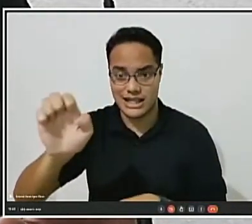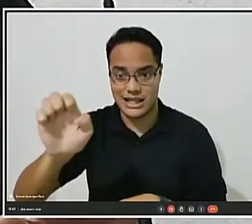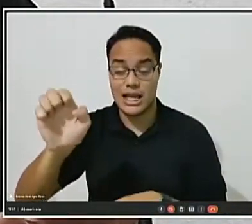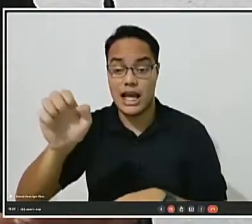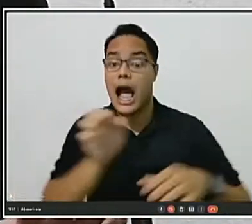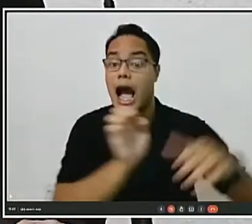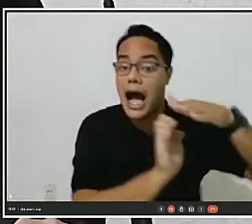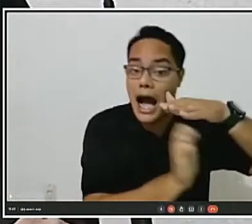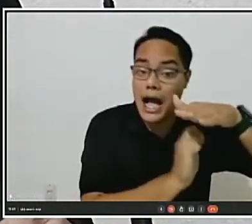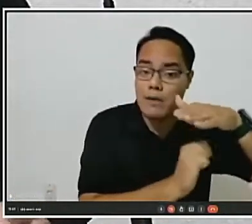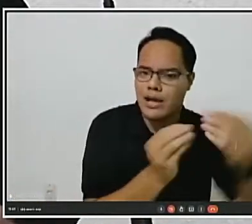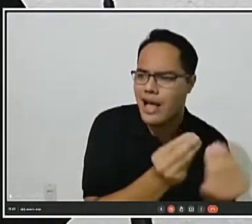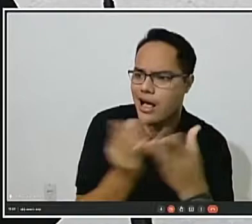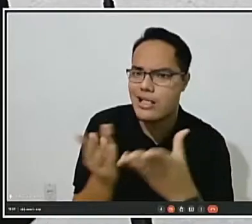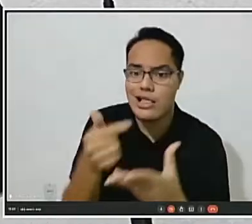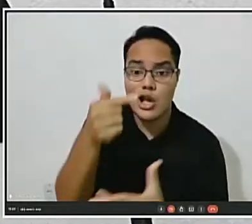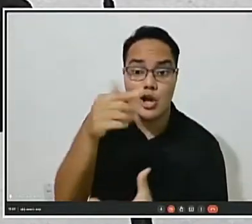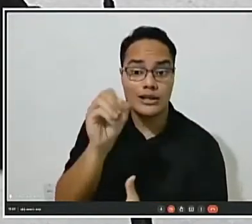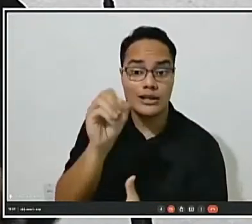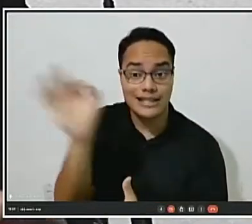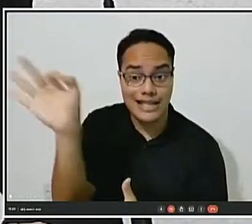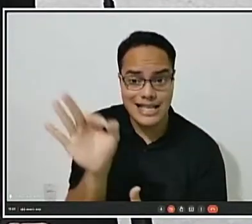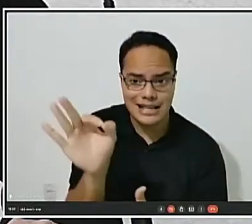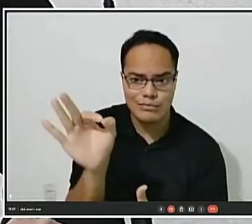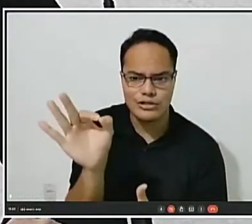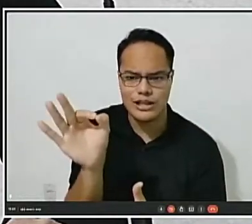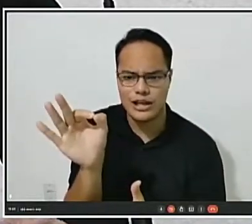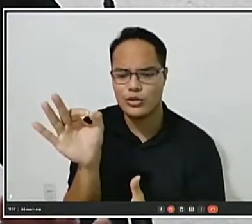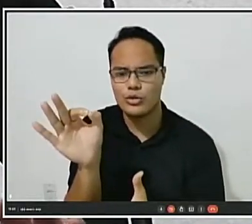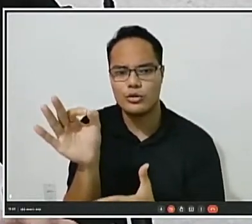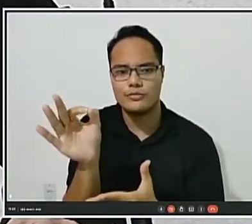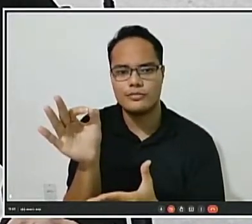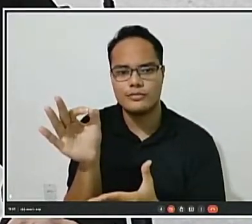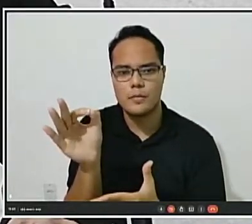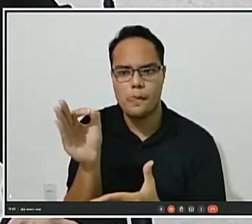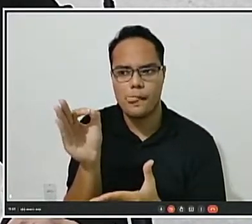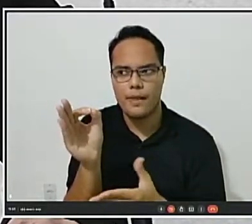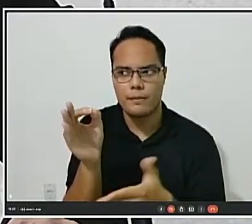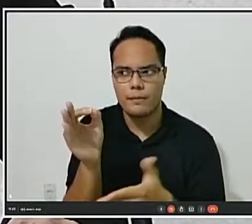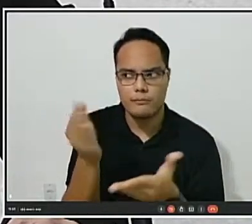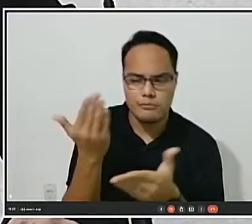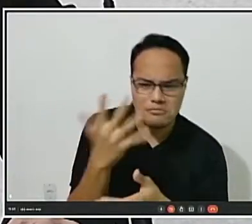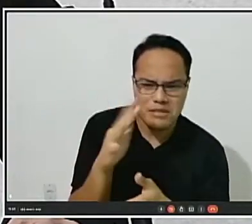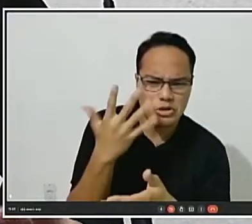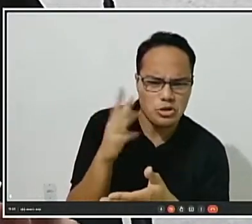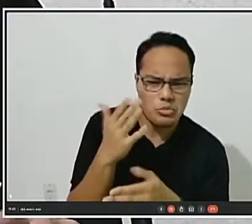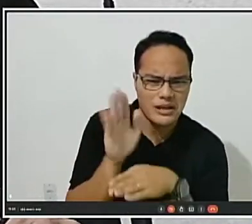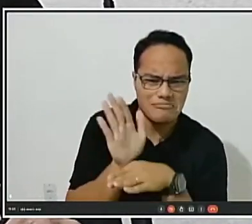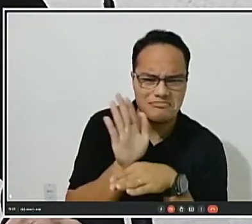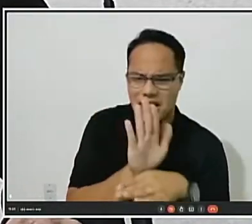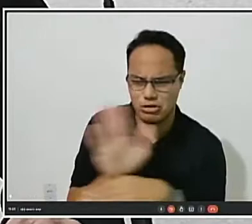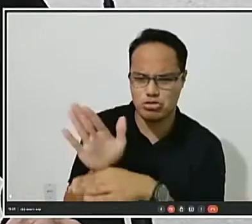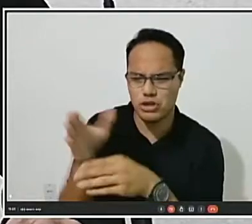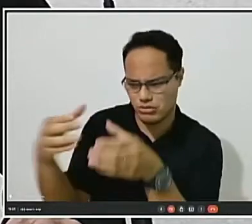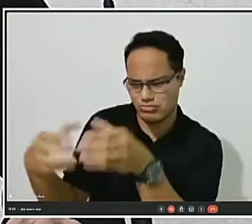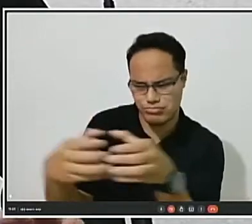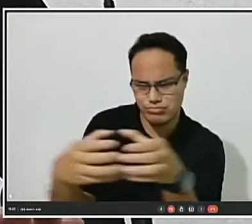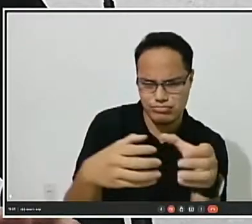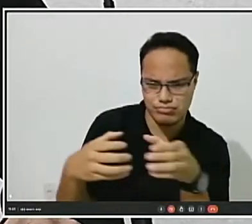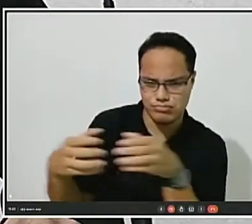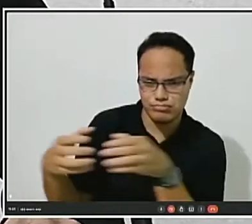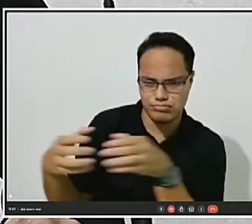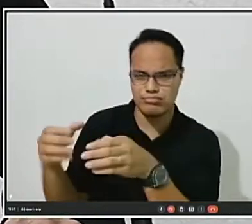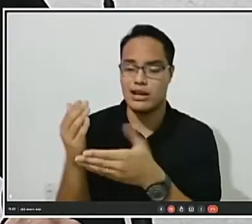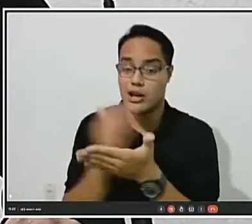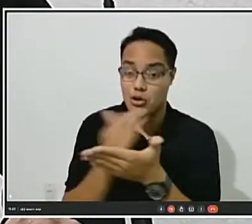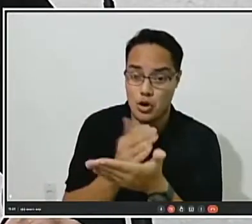deu uma recuada aí, meio beneficiando aí certos setores aí. Mas não é só isso aí. A